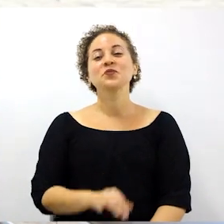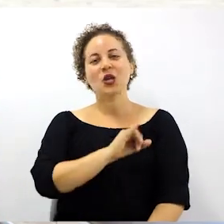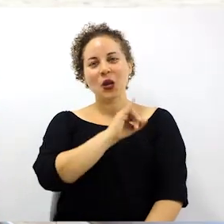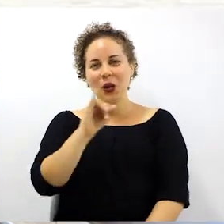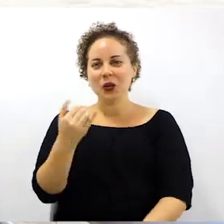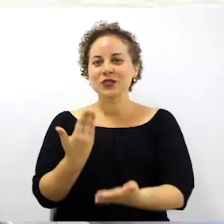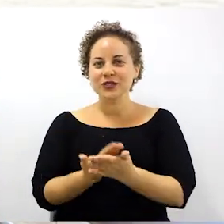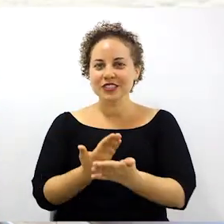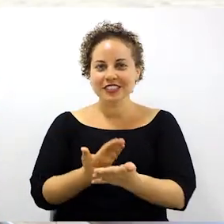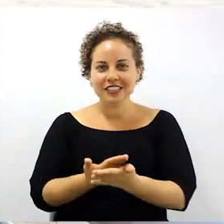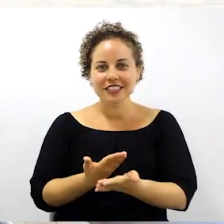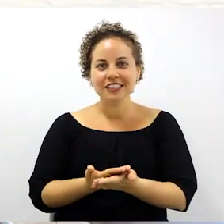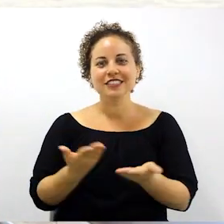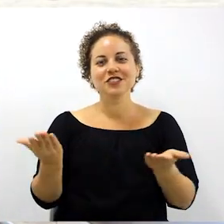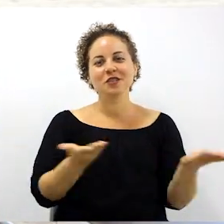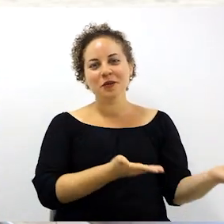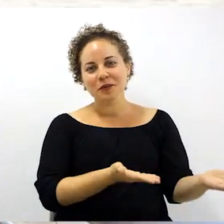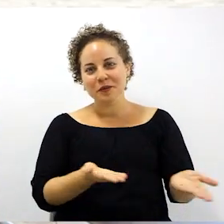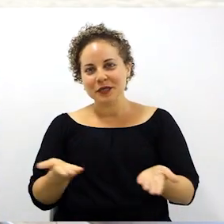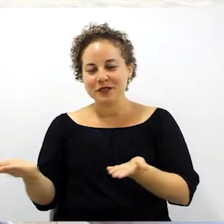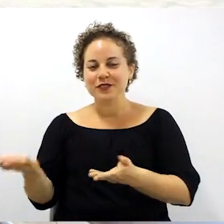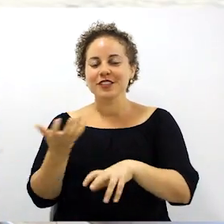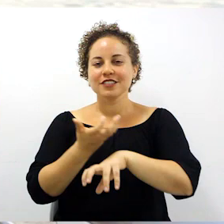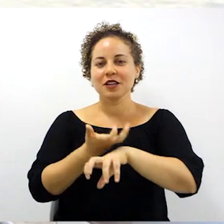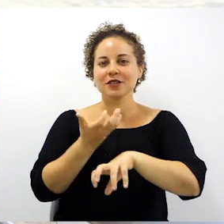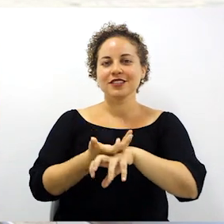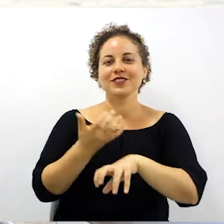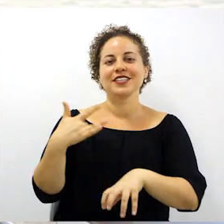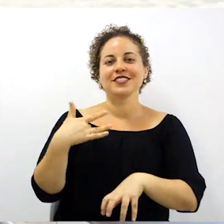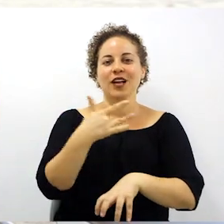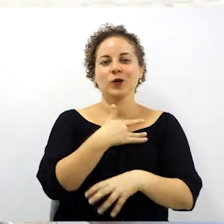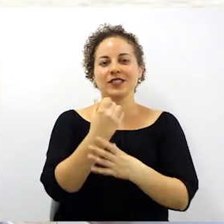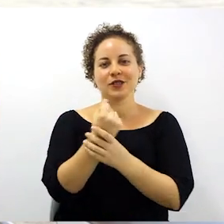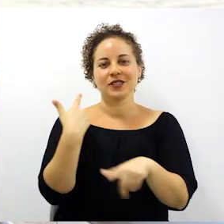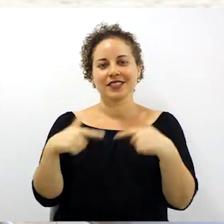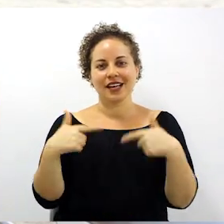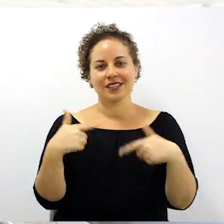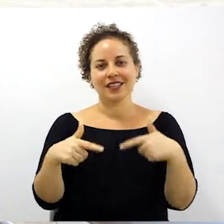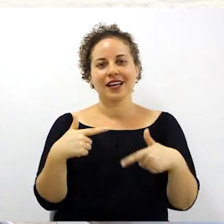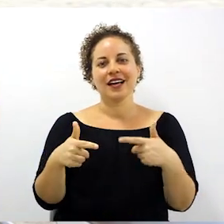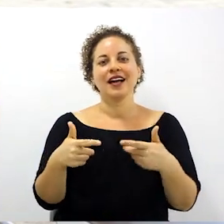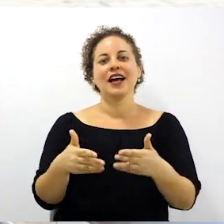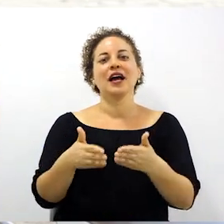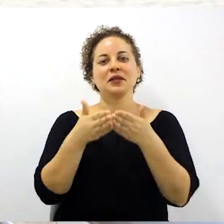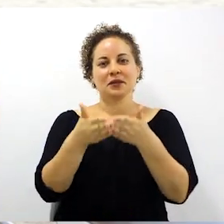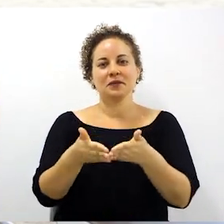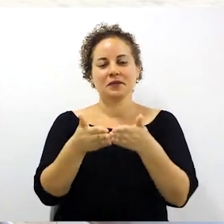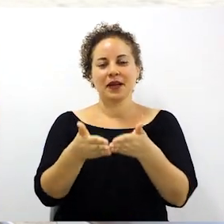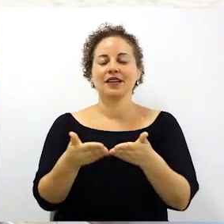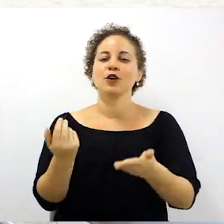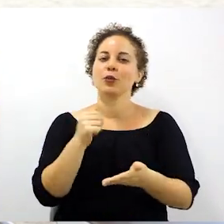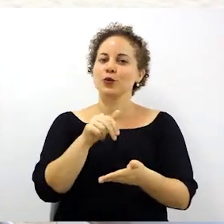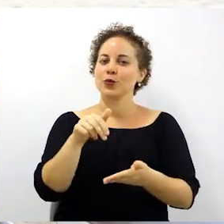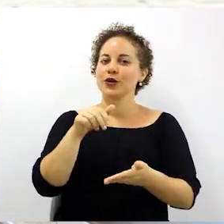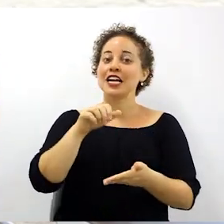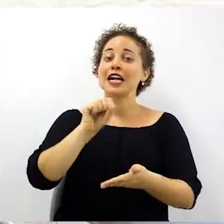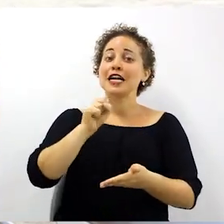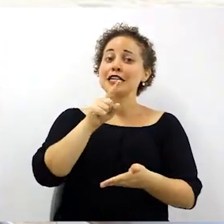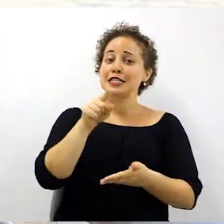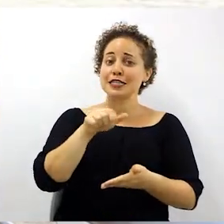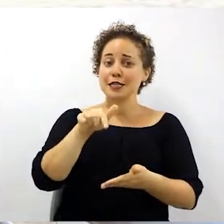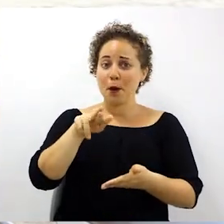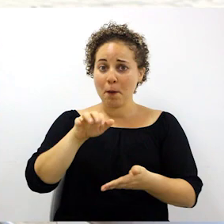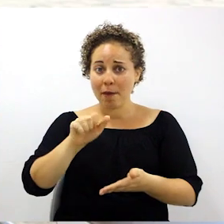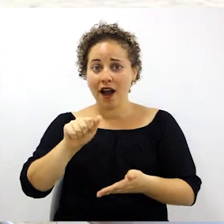Olá, estudantes! Sejam bem-vindos à disciplina de Saúde e Segurança no Trabalho Portuário. Eu sou Zilmara Nakai e estarei